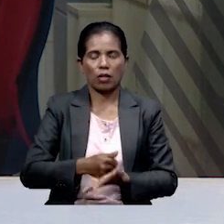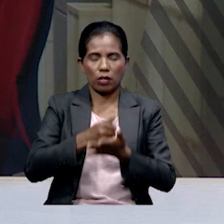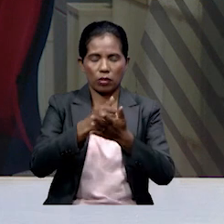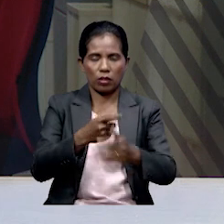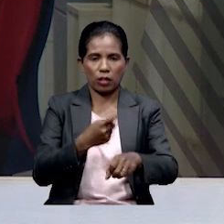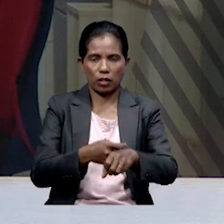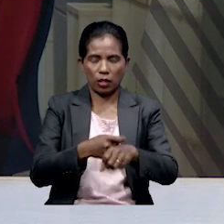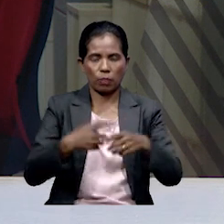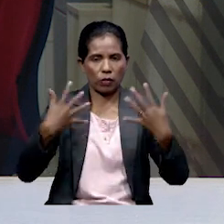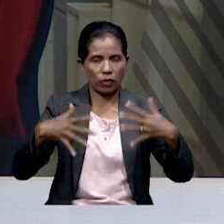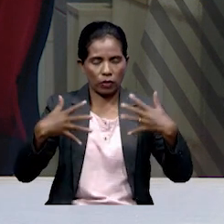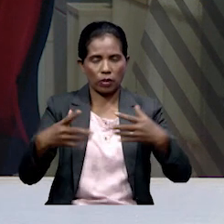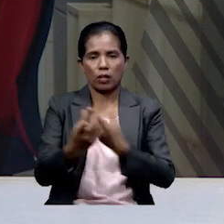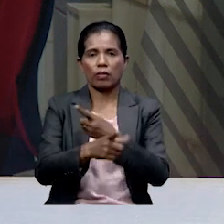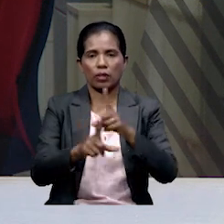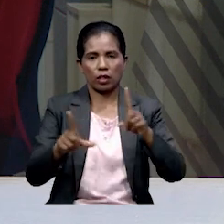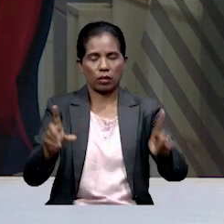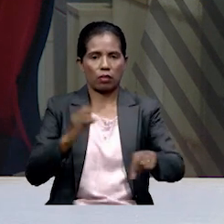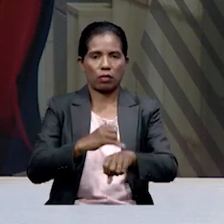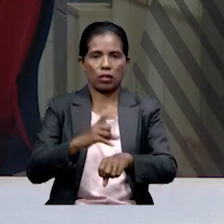momento funo ba libertação nacional.